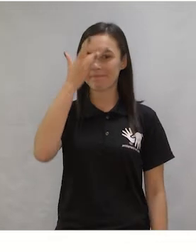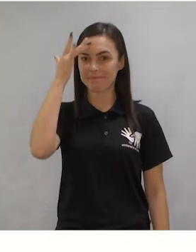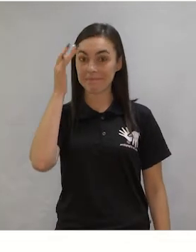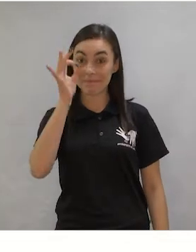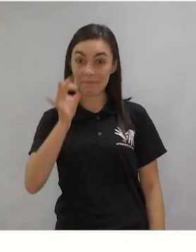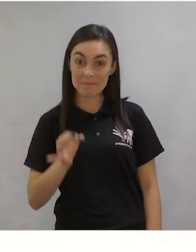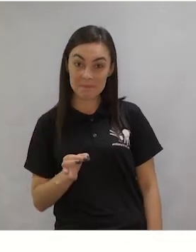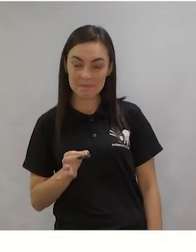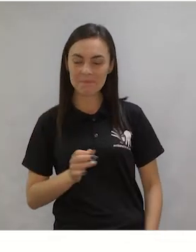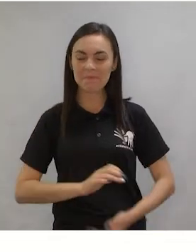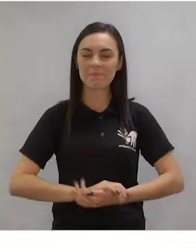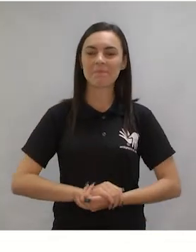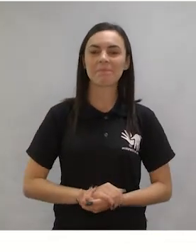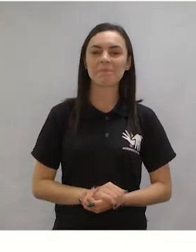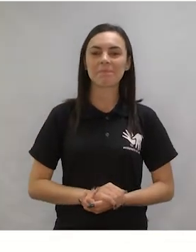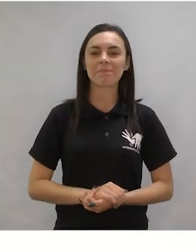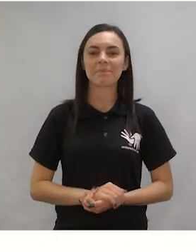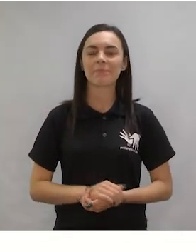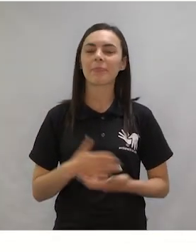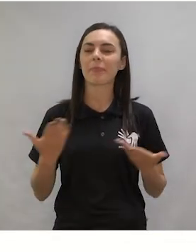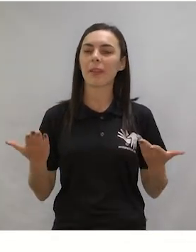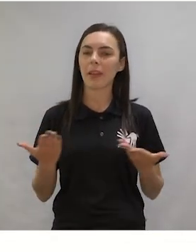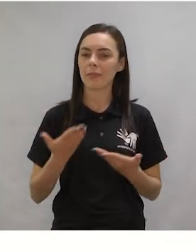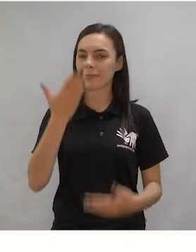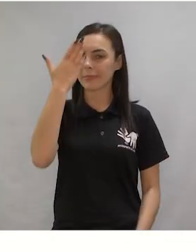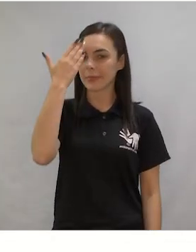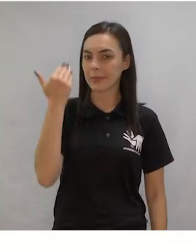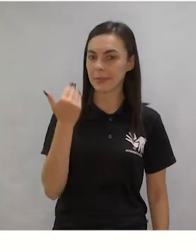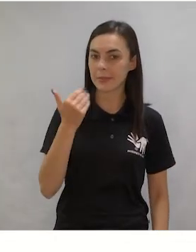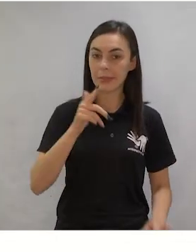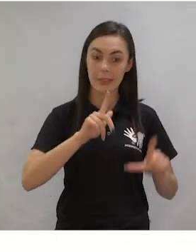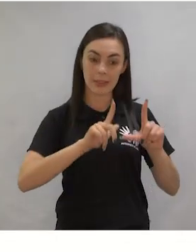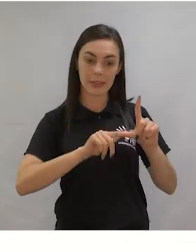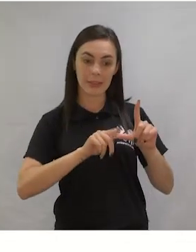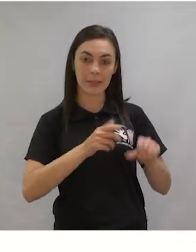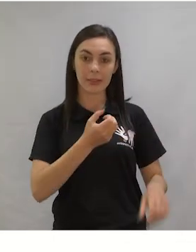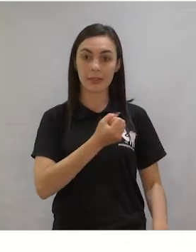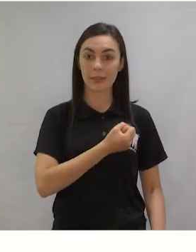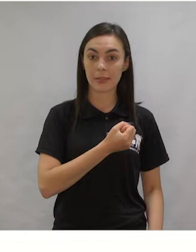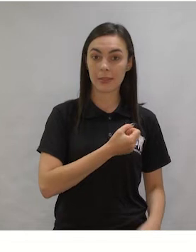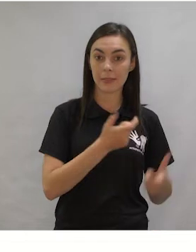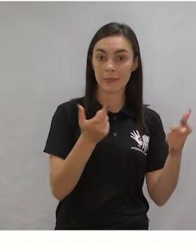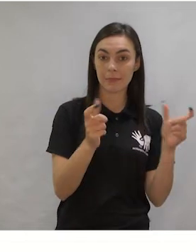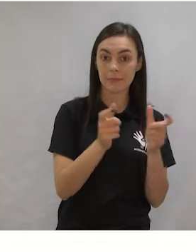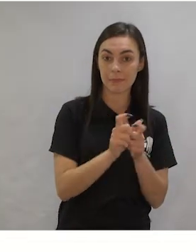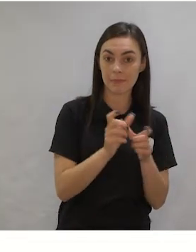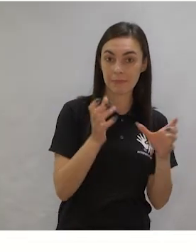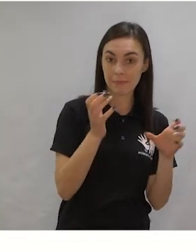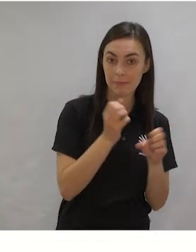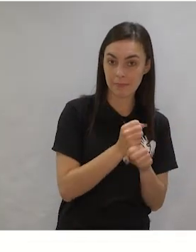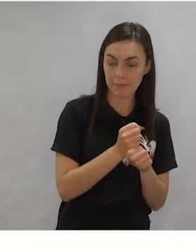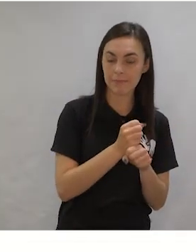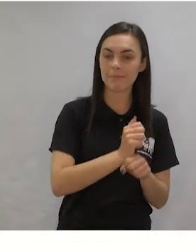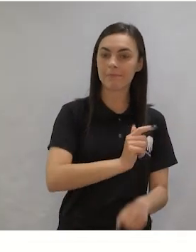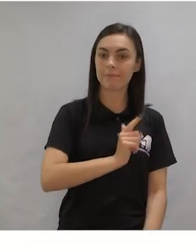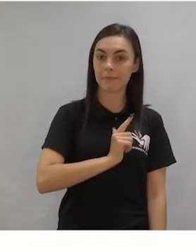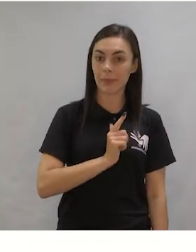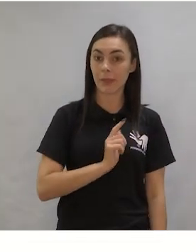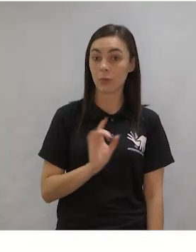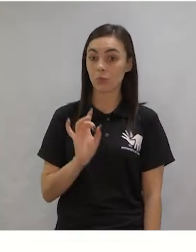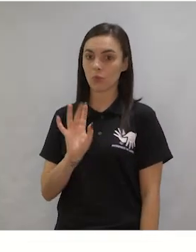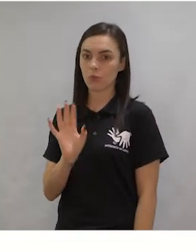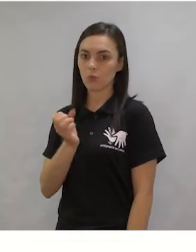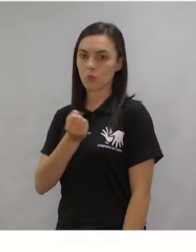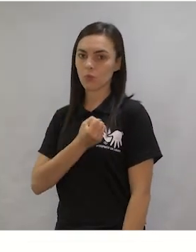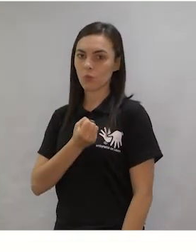Parabéns para quem acertou, né? Então, agora a gente já sabe. Expressões algébricas, letras, números e